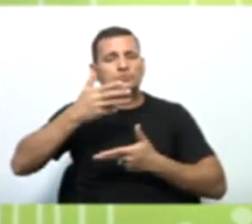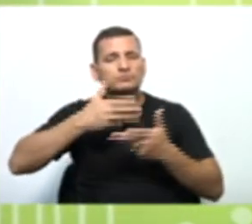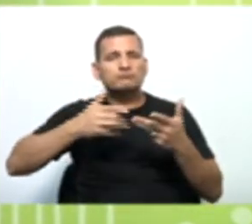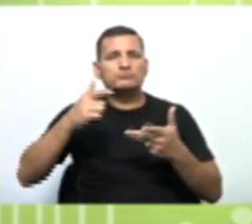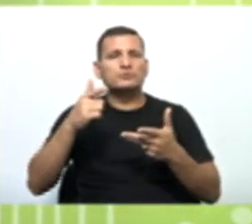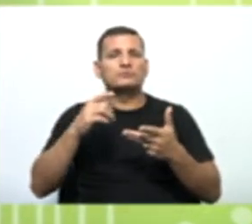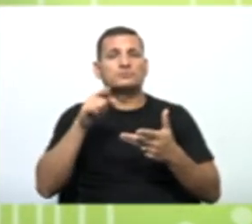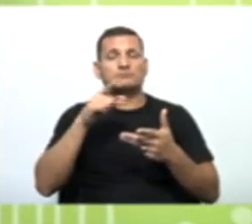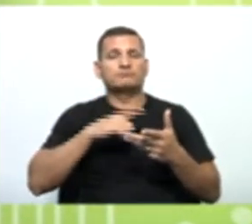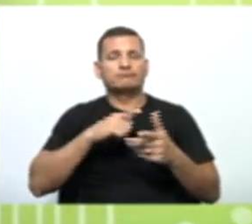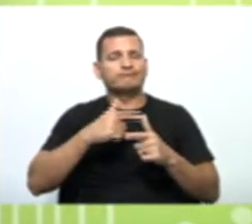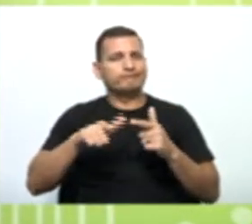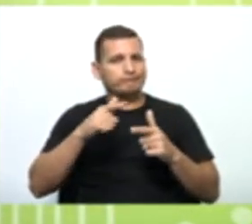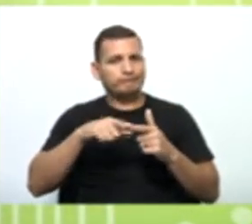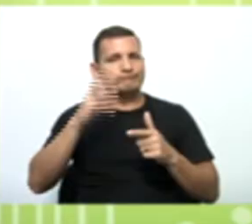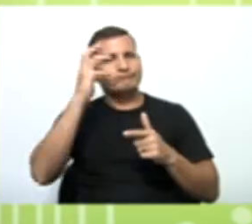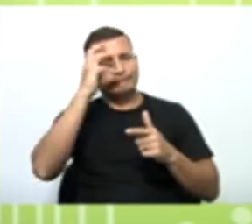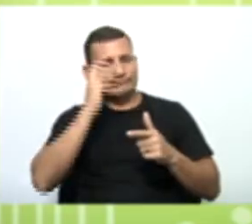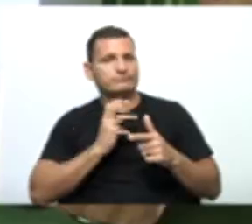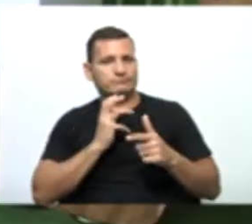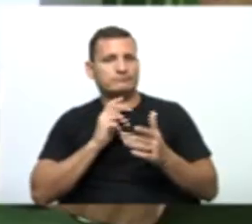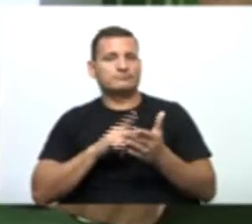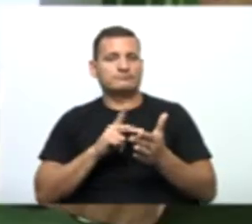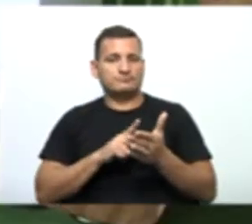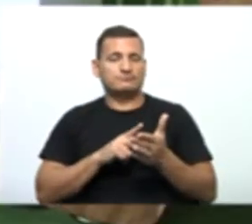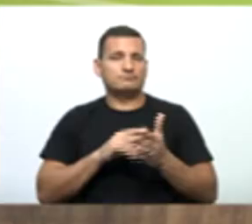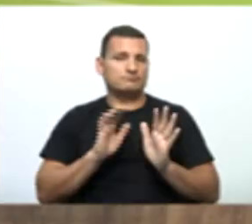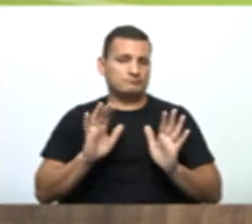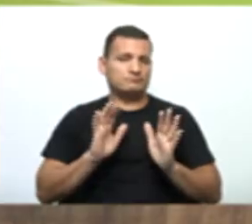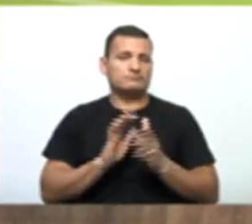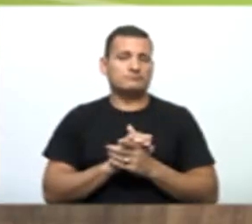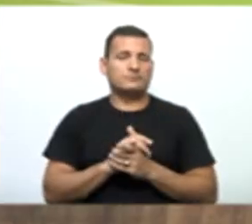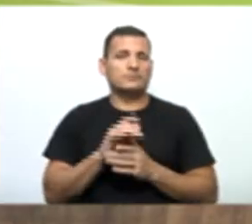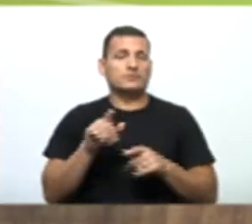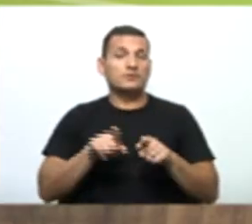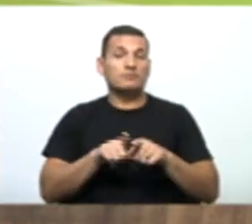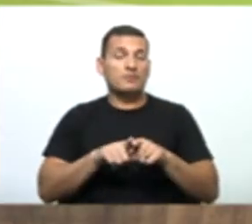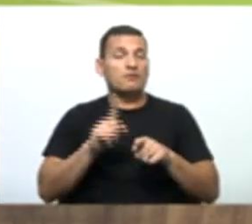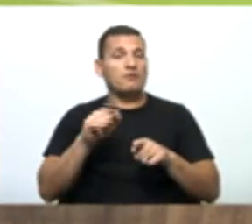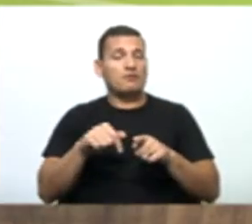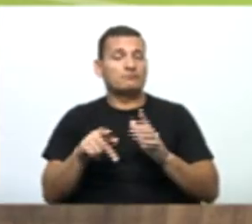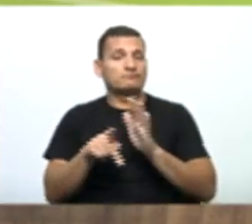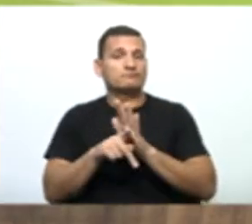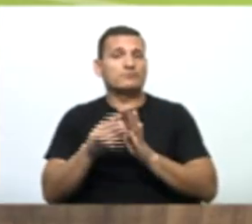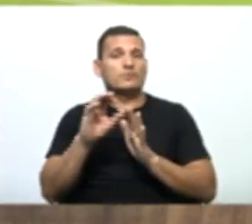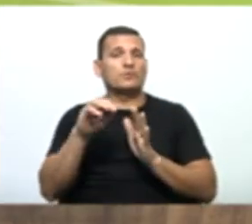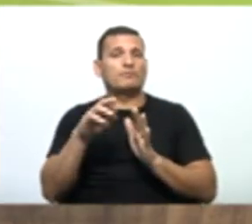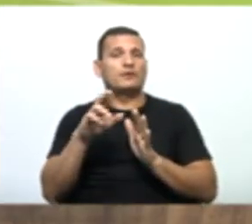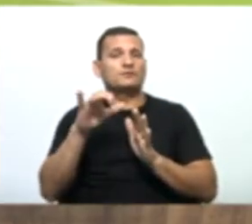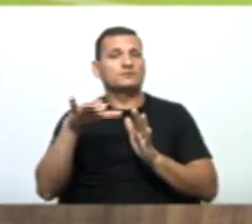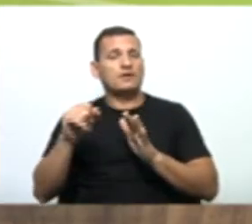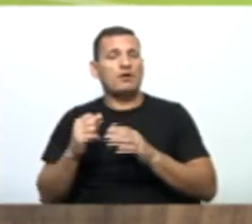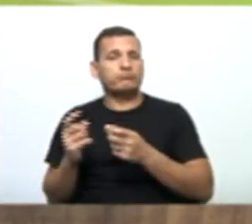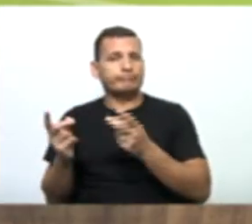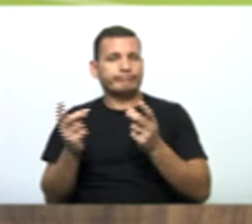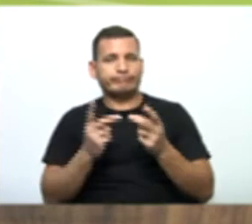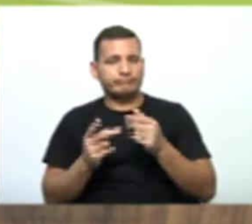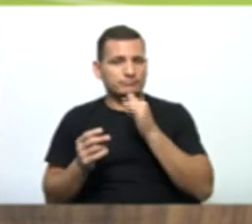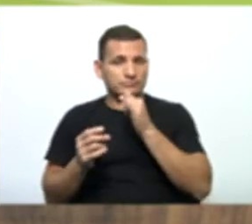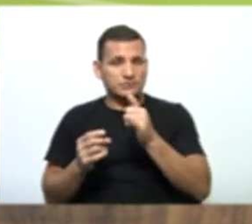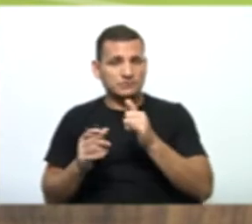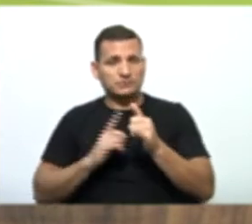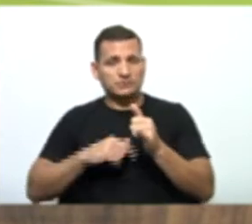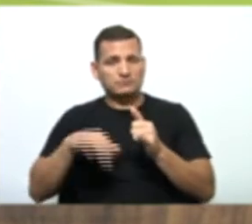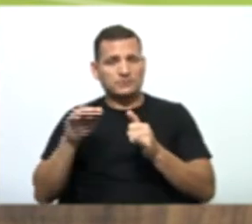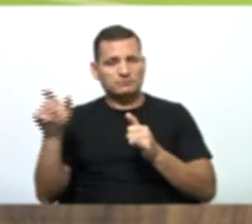um problema grave, né, Silmar? Exatamente, é uma questão comercial também. Se existem mais usuários de computadores, existe uma